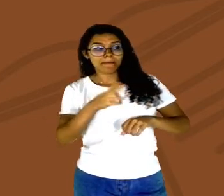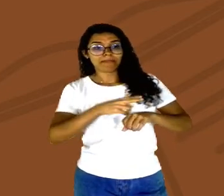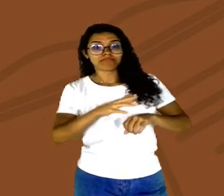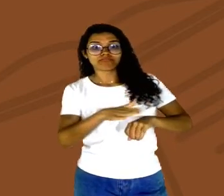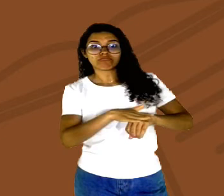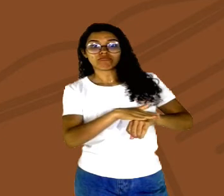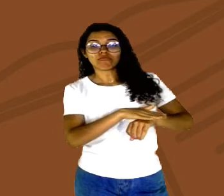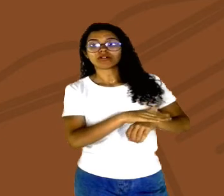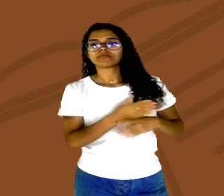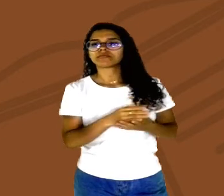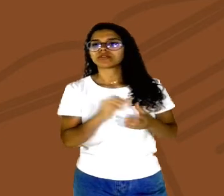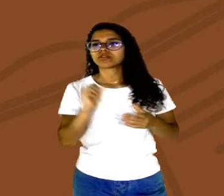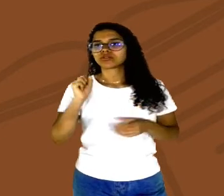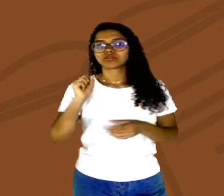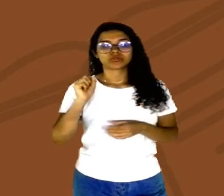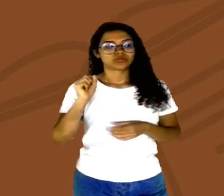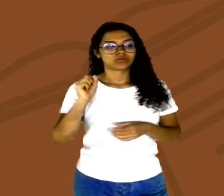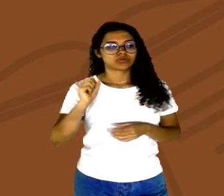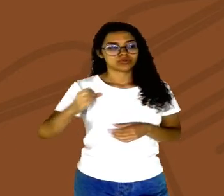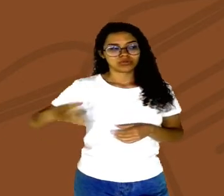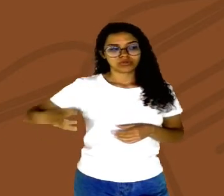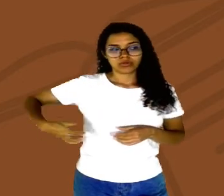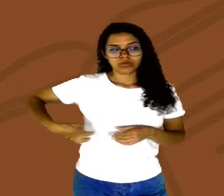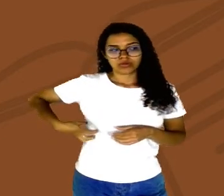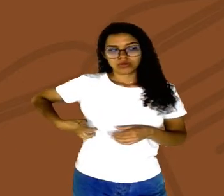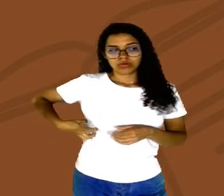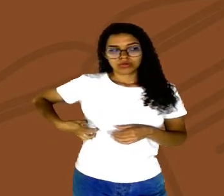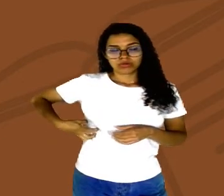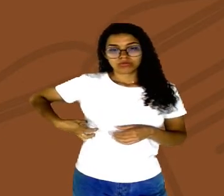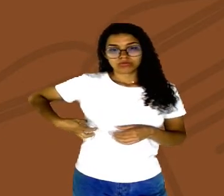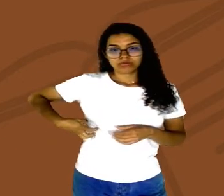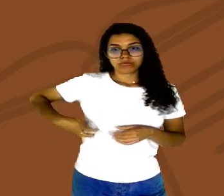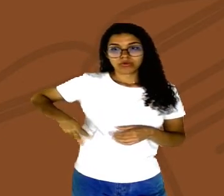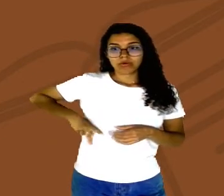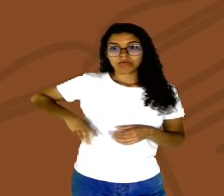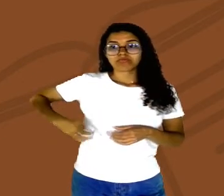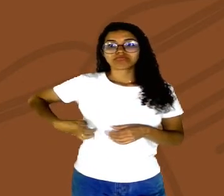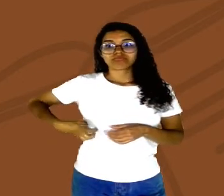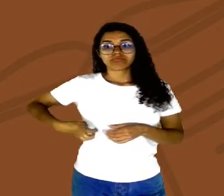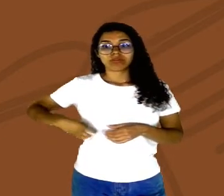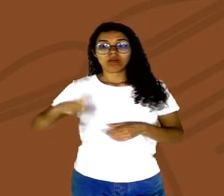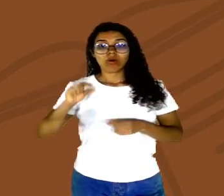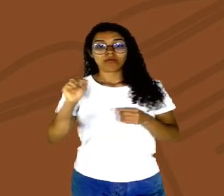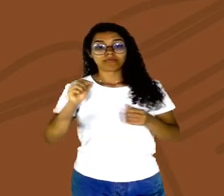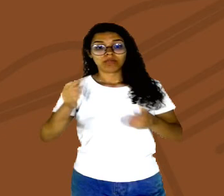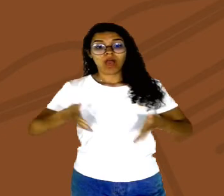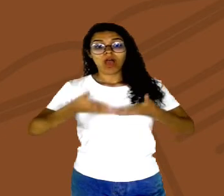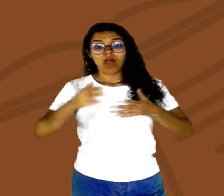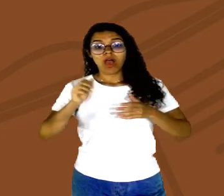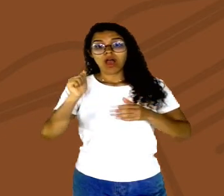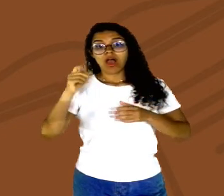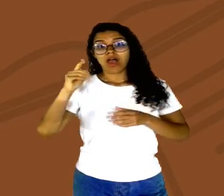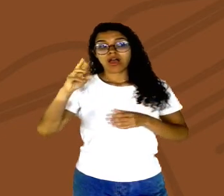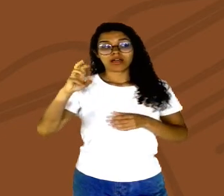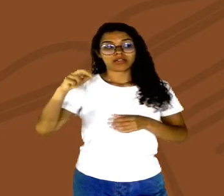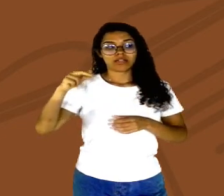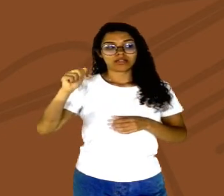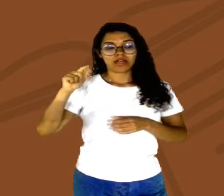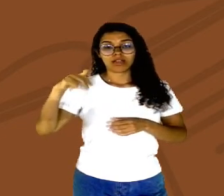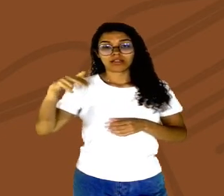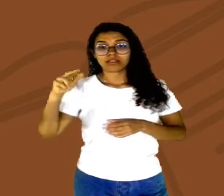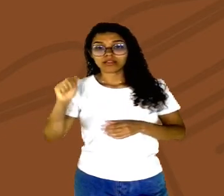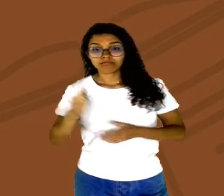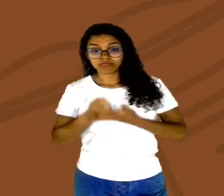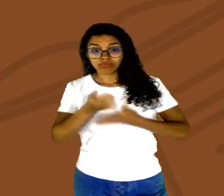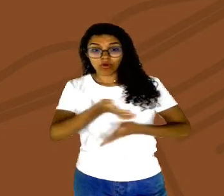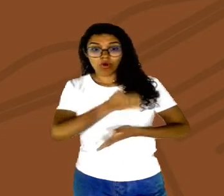Professores suprarrenais, produz aí adrenalina, que é aquele que estimula, né? Permite aí um aceleramento aí dos batimentos